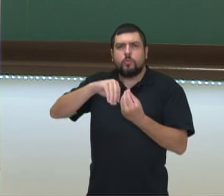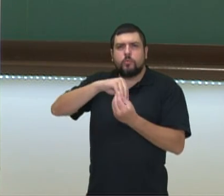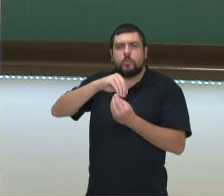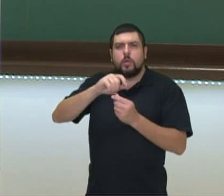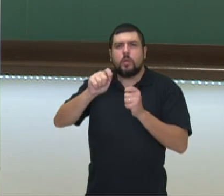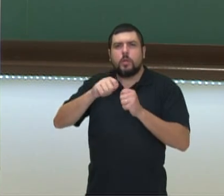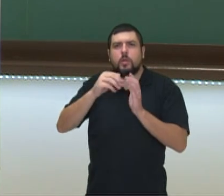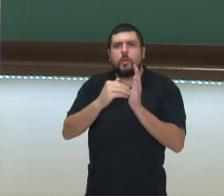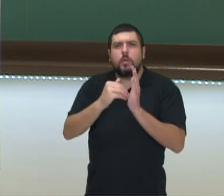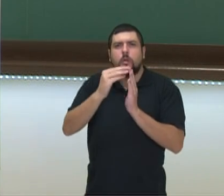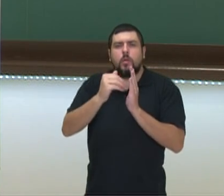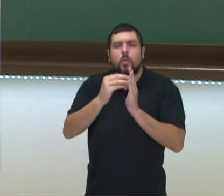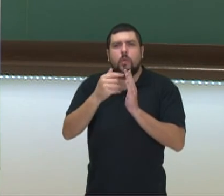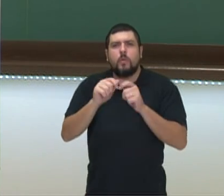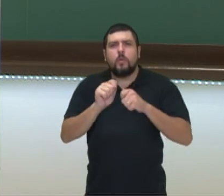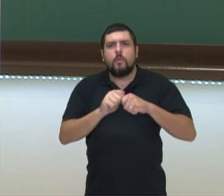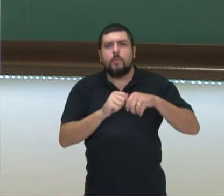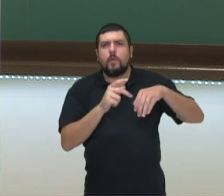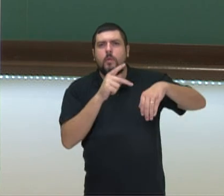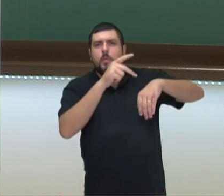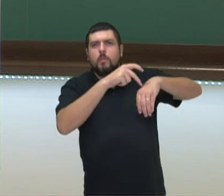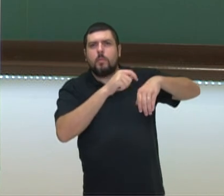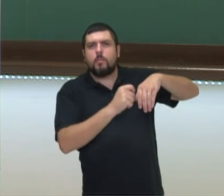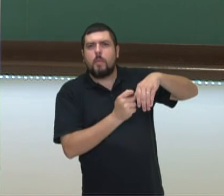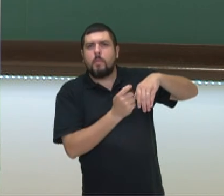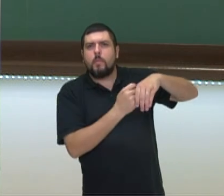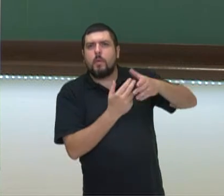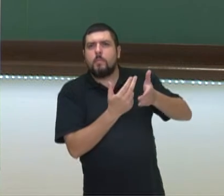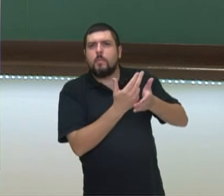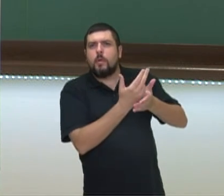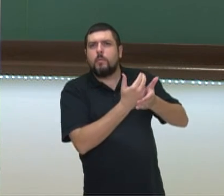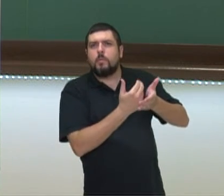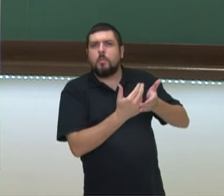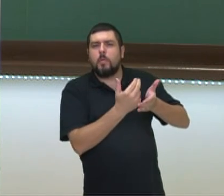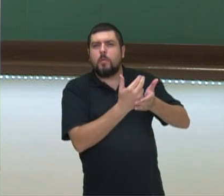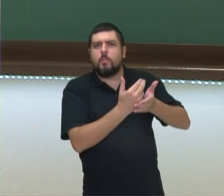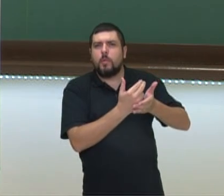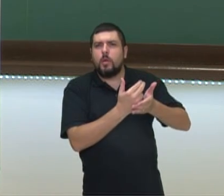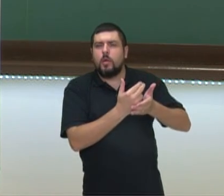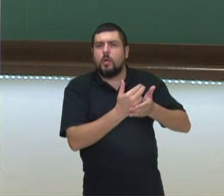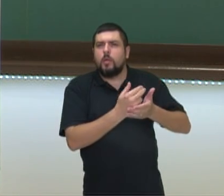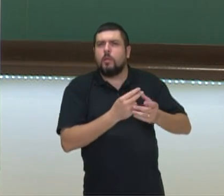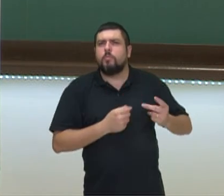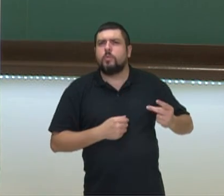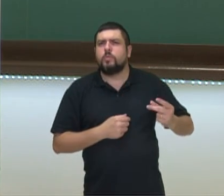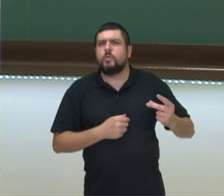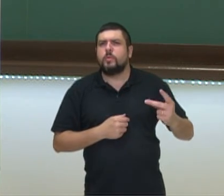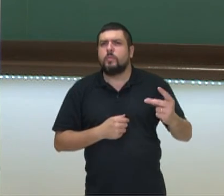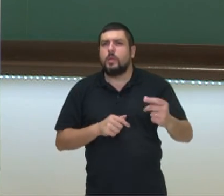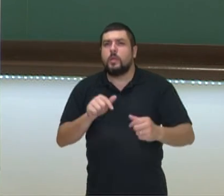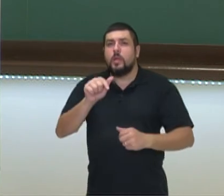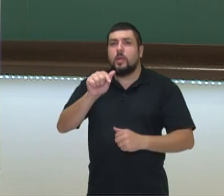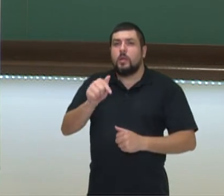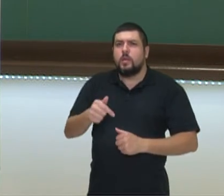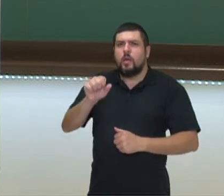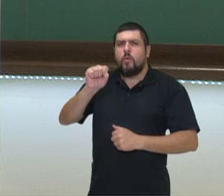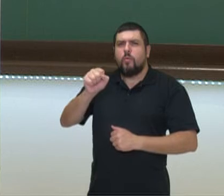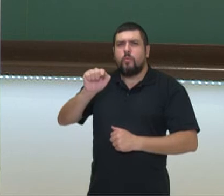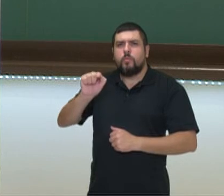feito a tinta para fazer essas inscrições que duram aí 5, 7, 8, 10 mil anos atrás.